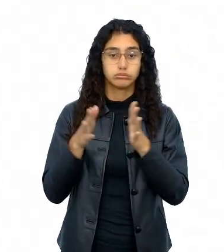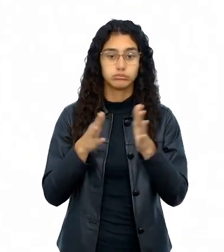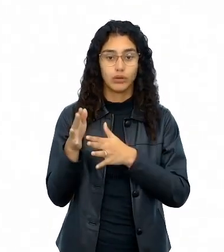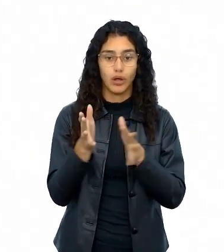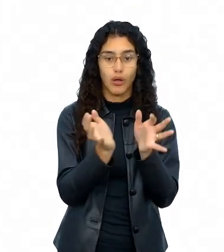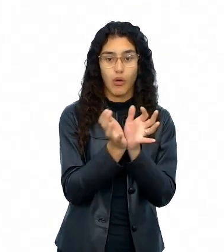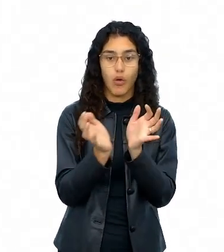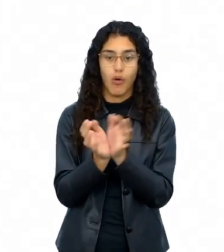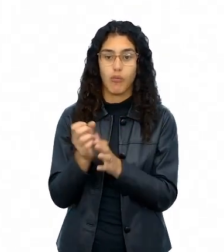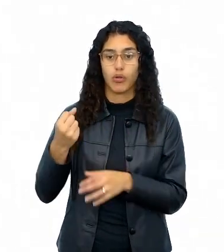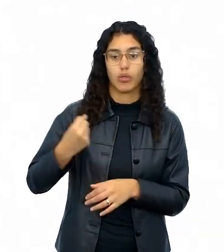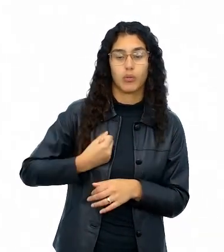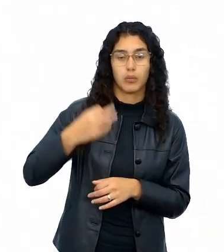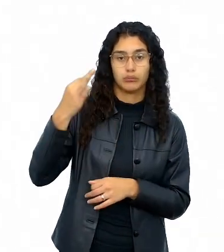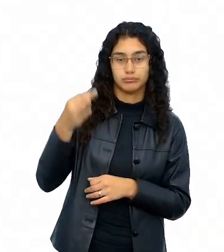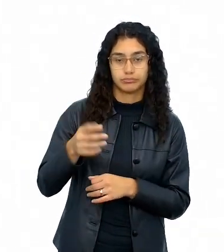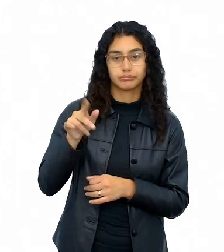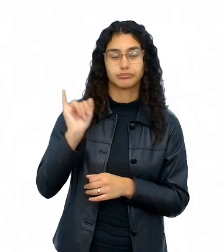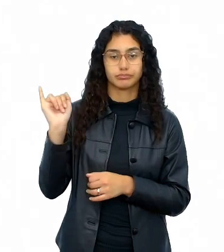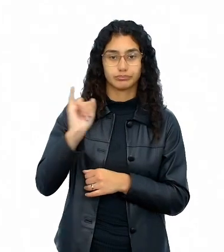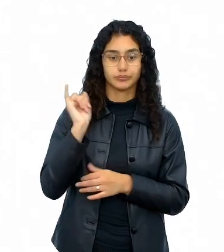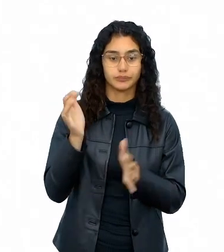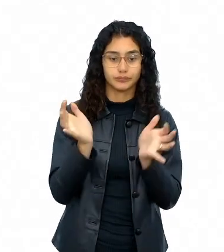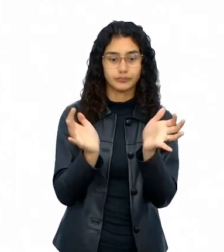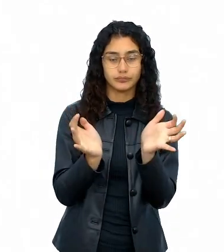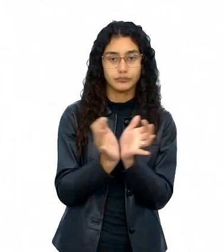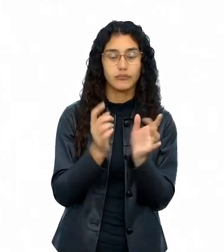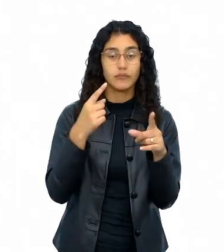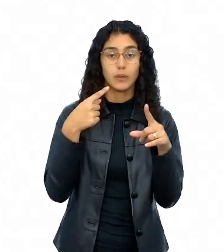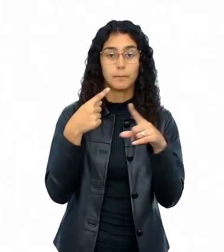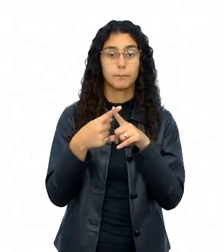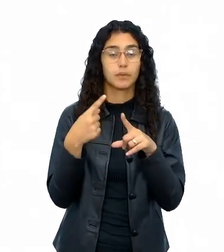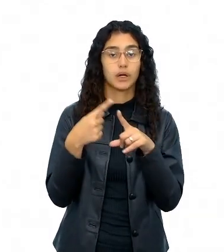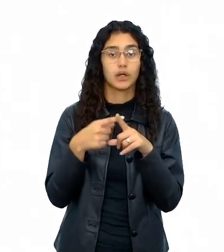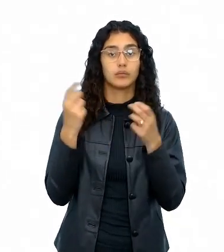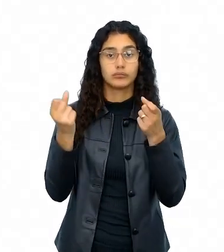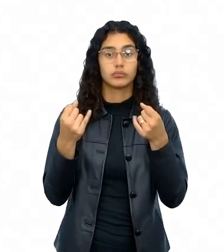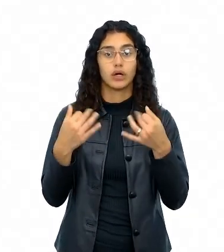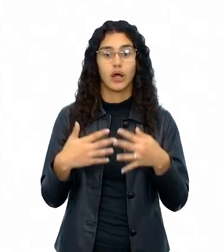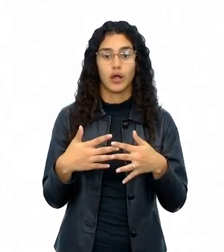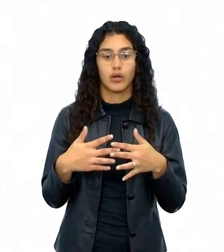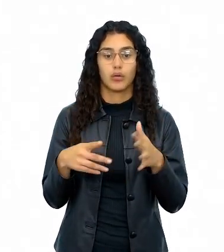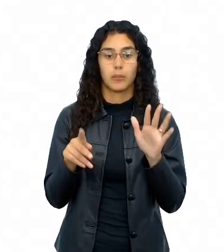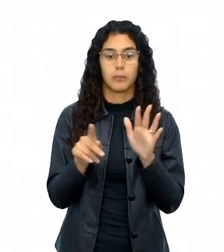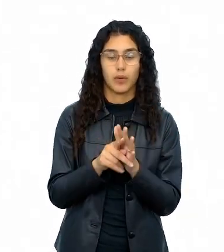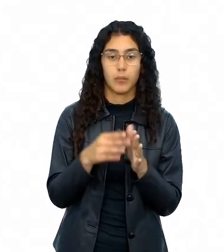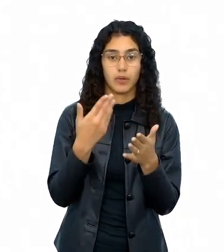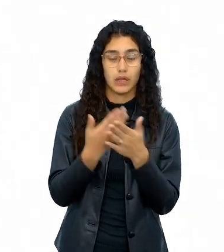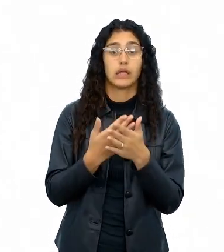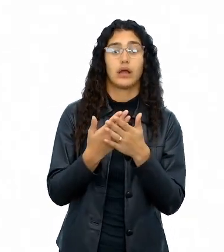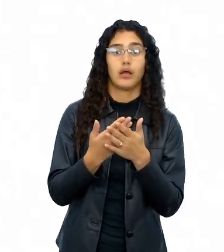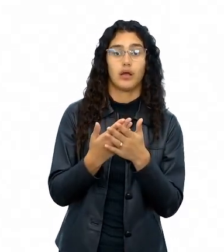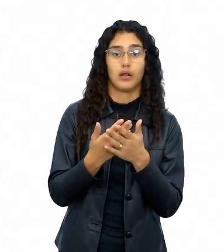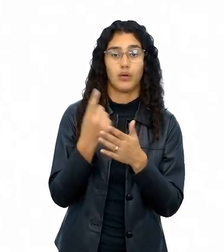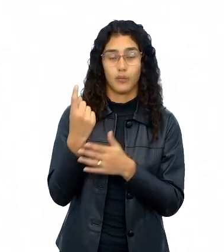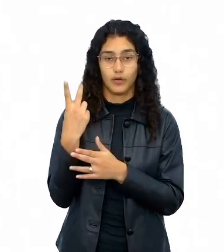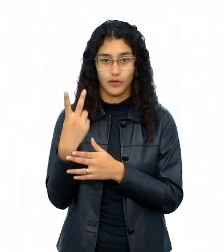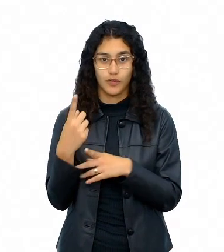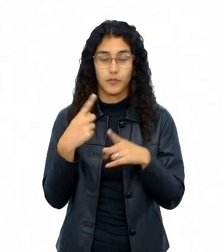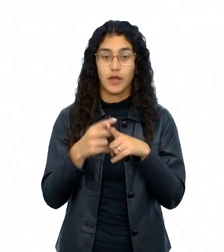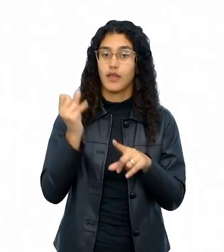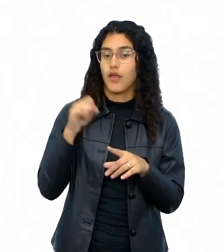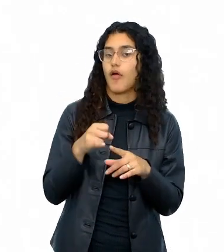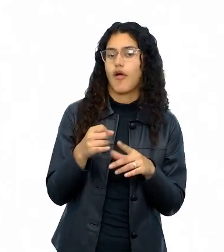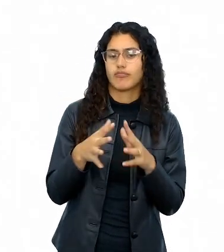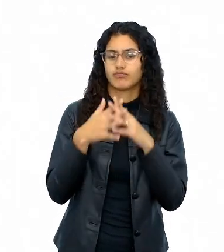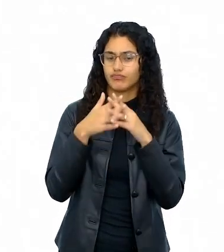conjunto dos números reais. É importante essa parte, gente, porque a gente está falando de domínio, que ficou lá na aula 1 e 2, porque senão ia ficar